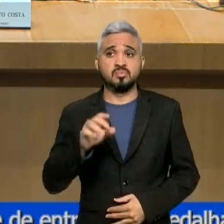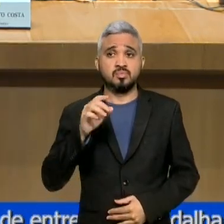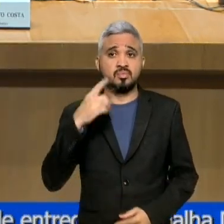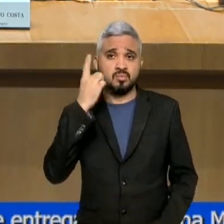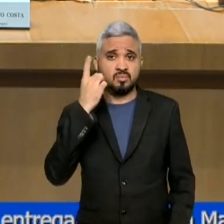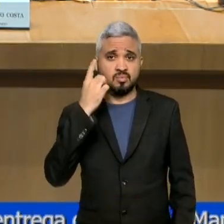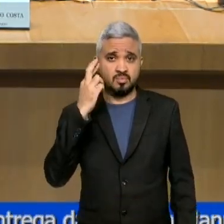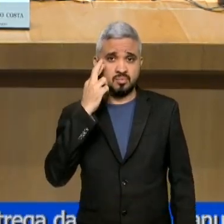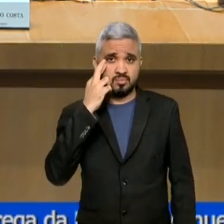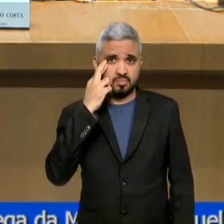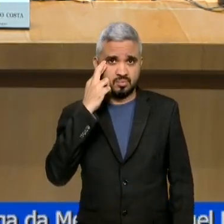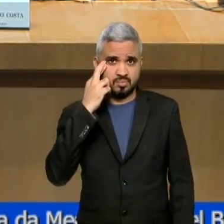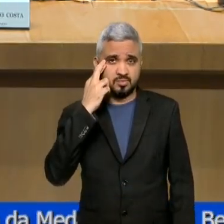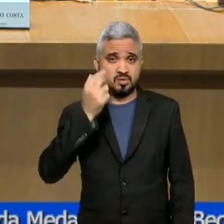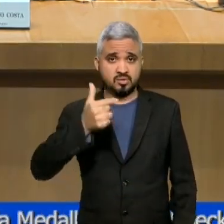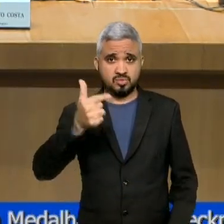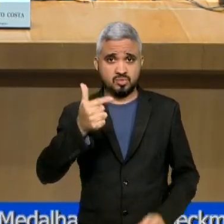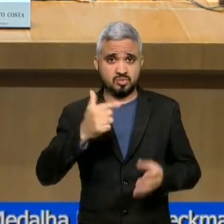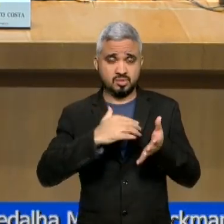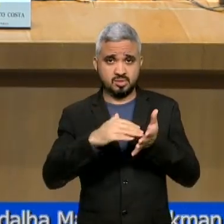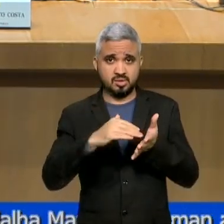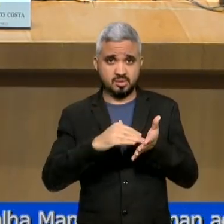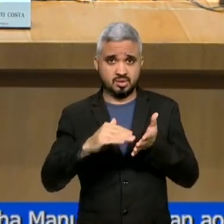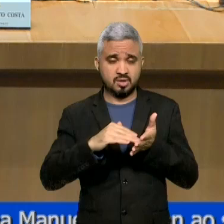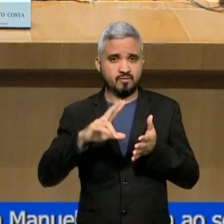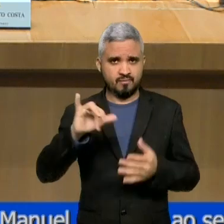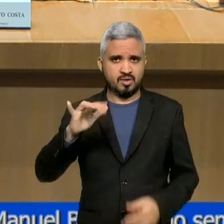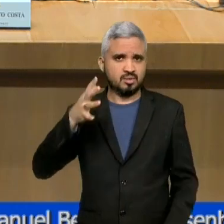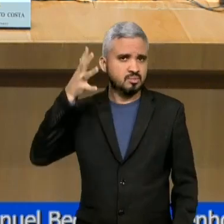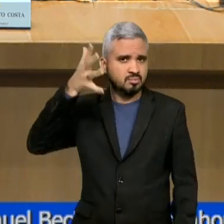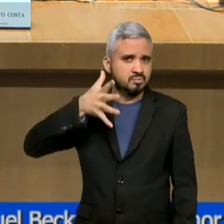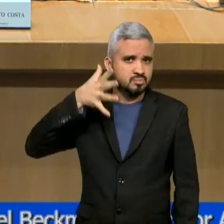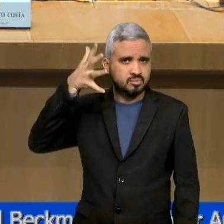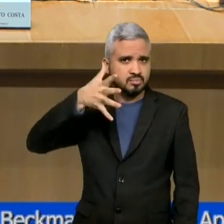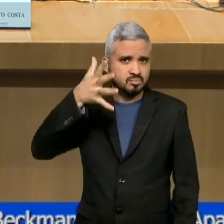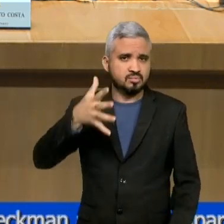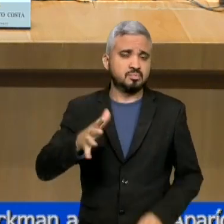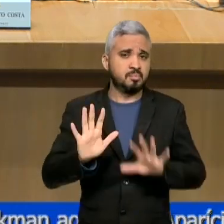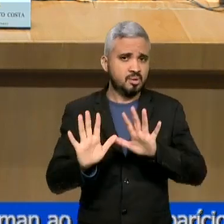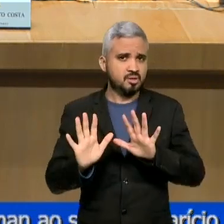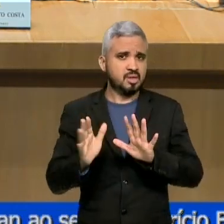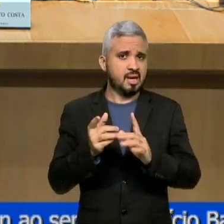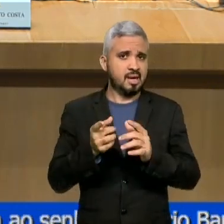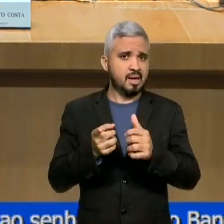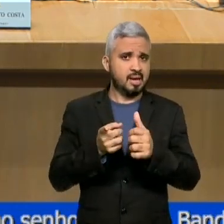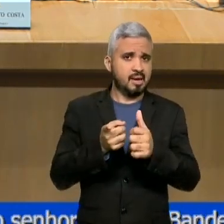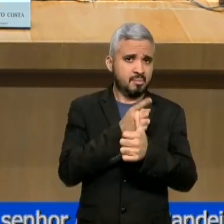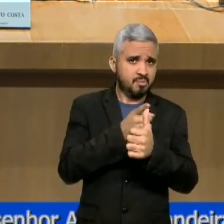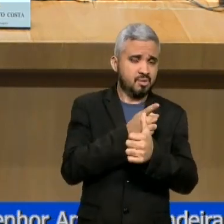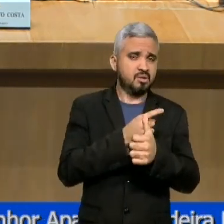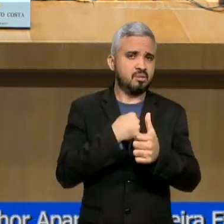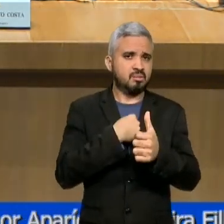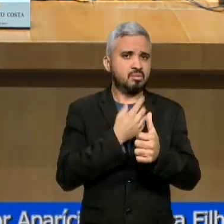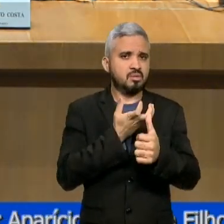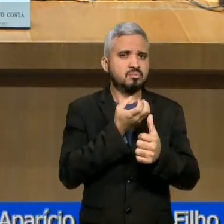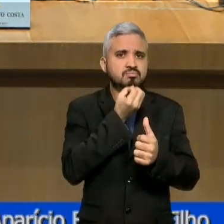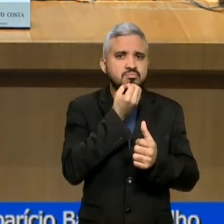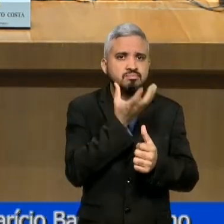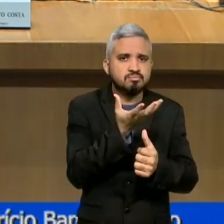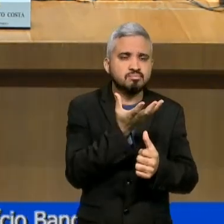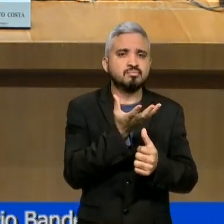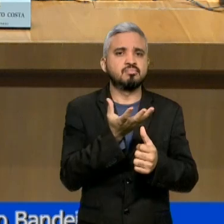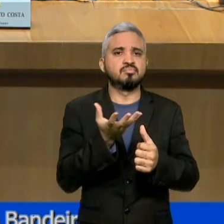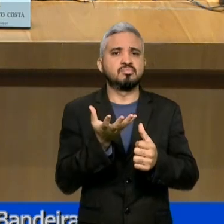Costa, nosso segundo secretário, para registrar, doutor Aparício, uma pessoa